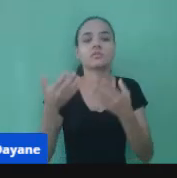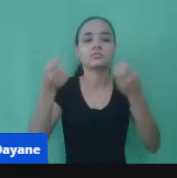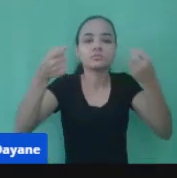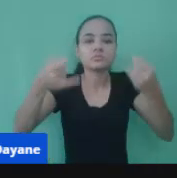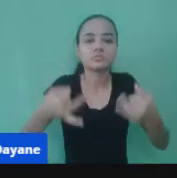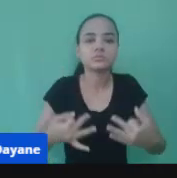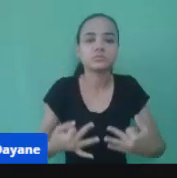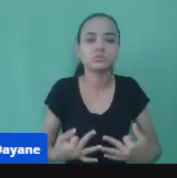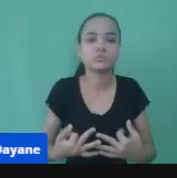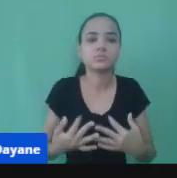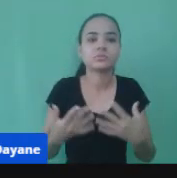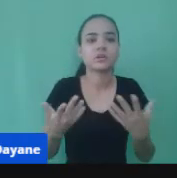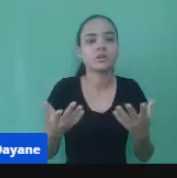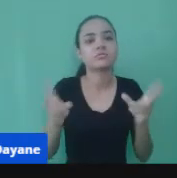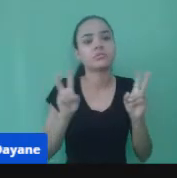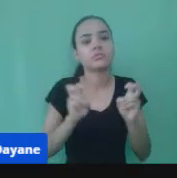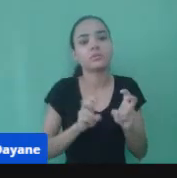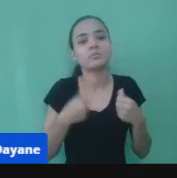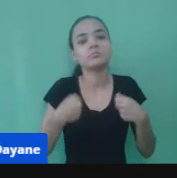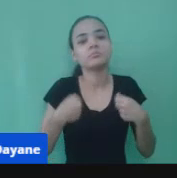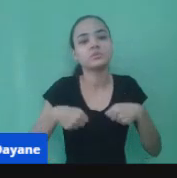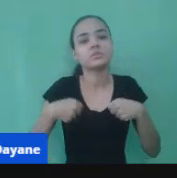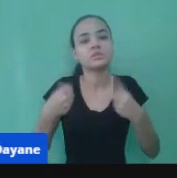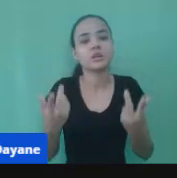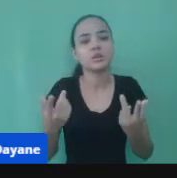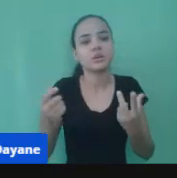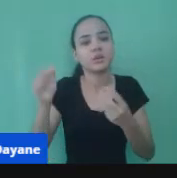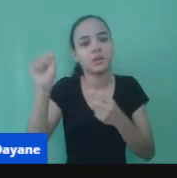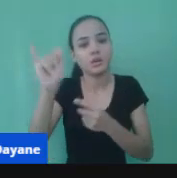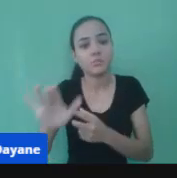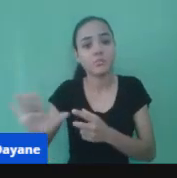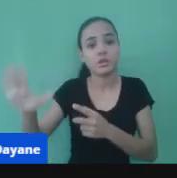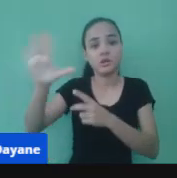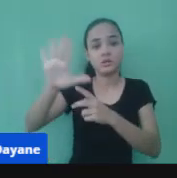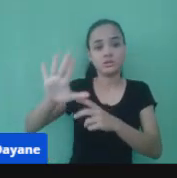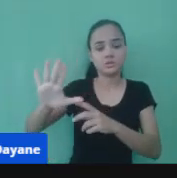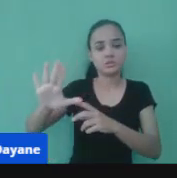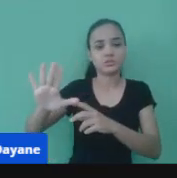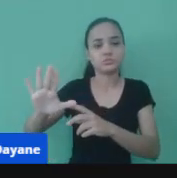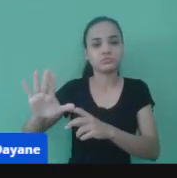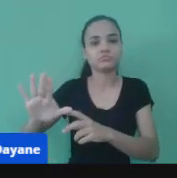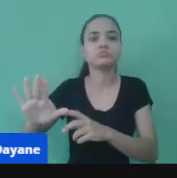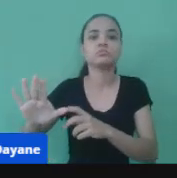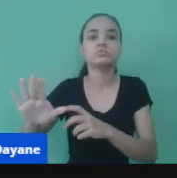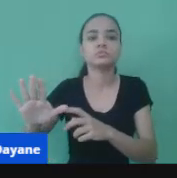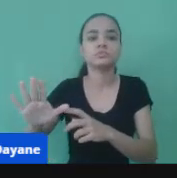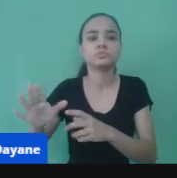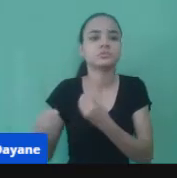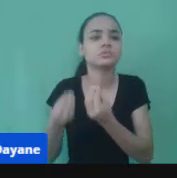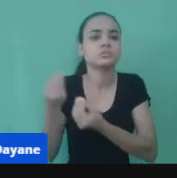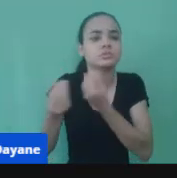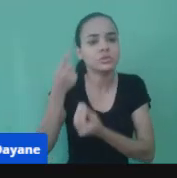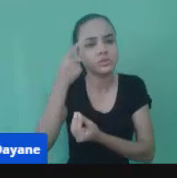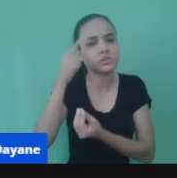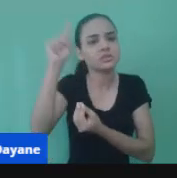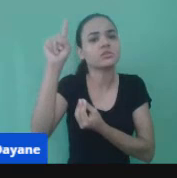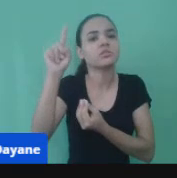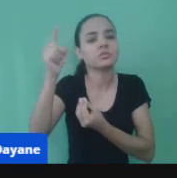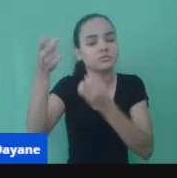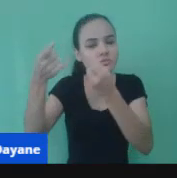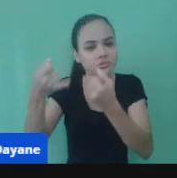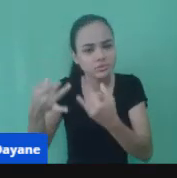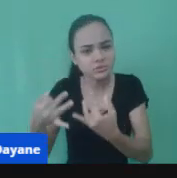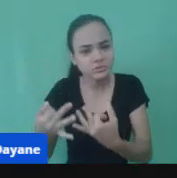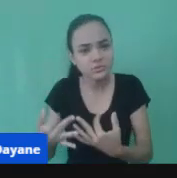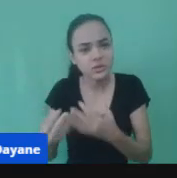onde veio essa necessidade da gente falar sobre educação ambiental, né? Ou, na verdade, como é que o mundo, ou quando que o mundo, né,